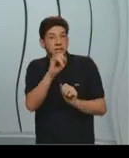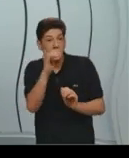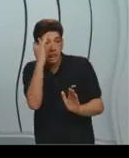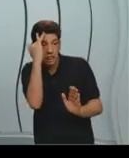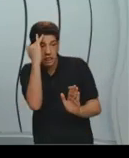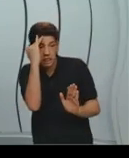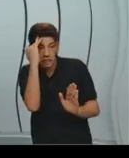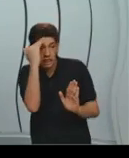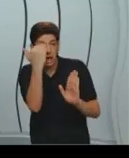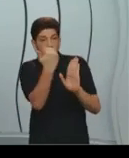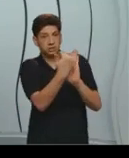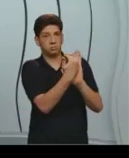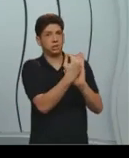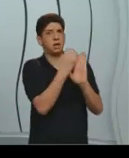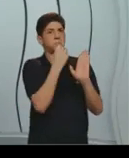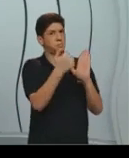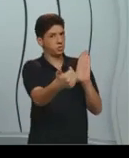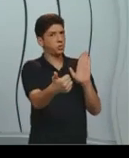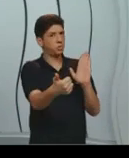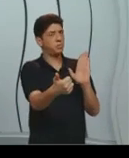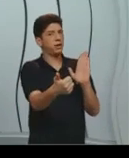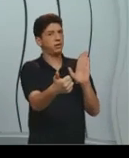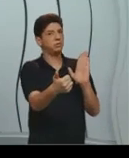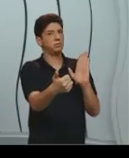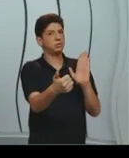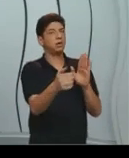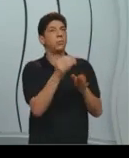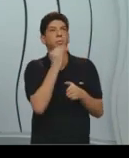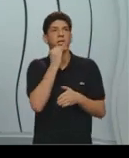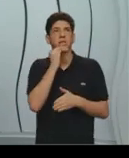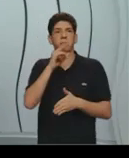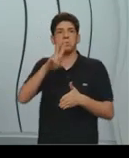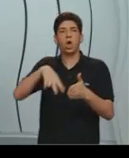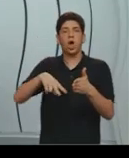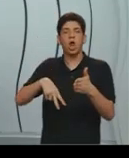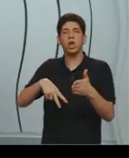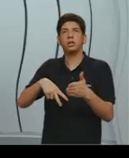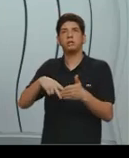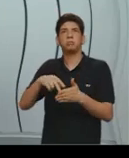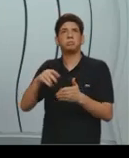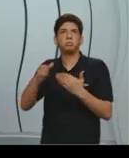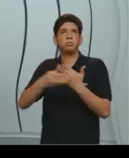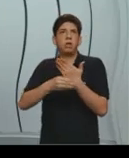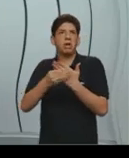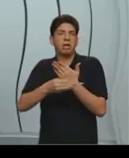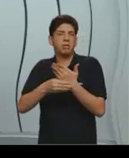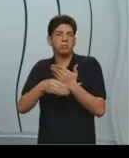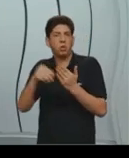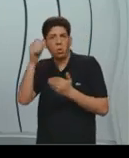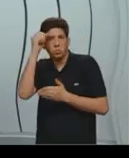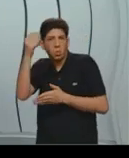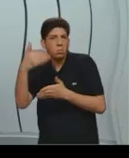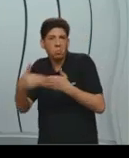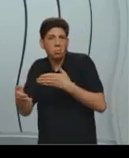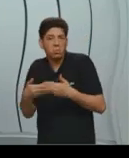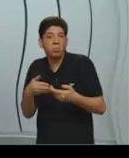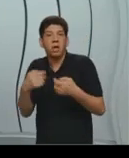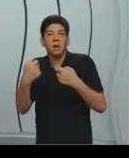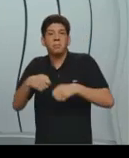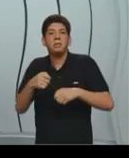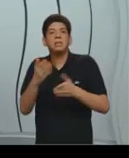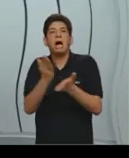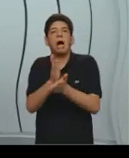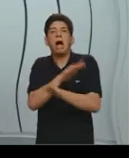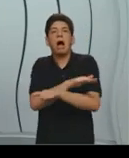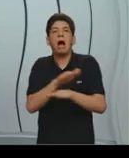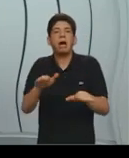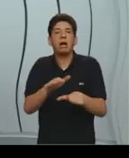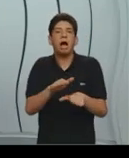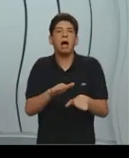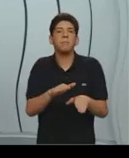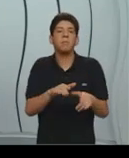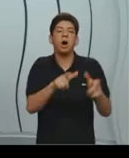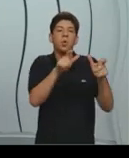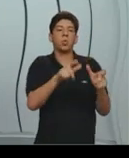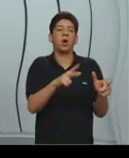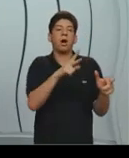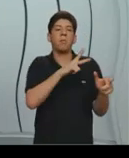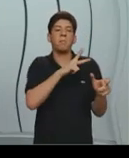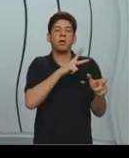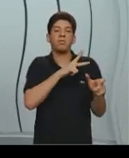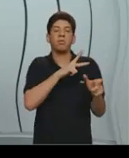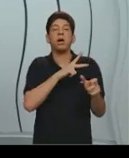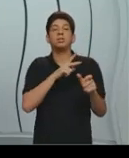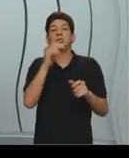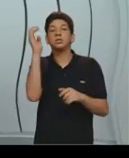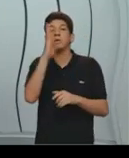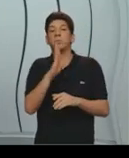falar, professor, eu li no livro de um teórico X ou Y que tem que acabar com a propriedade privada e no Brasil